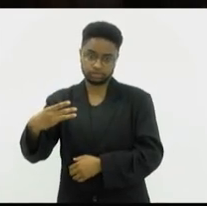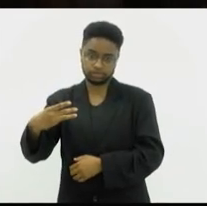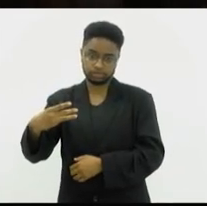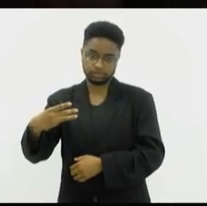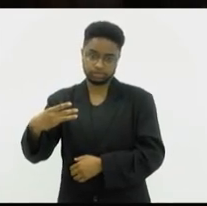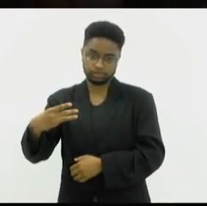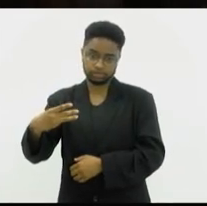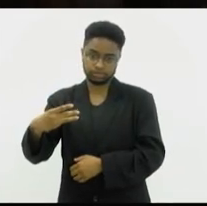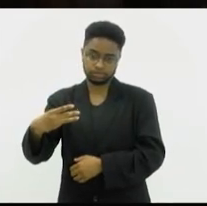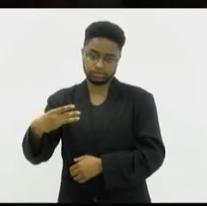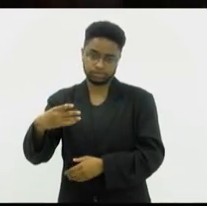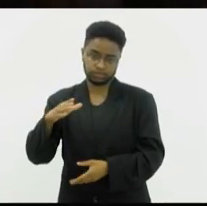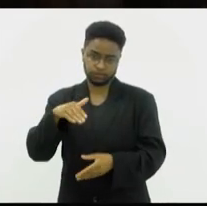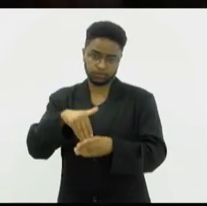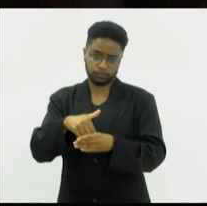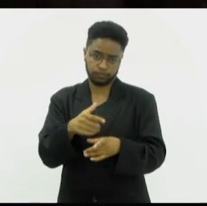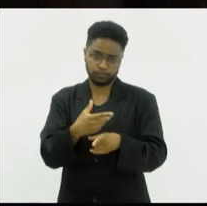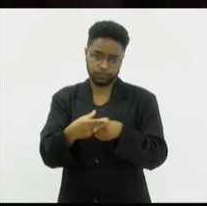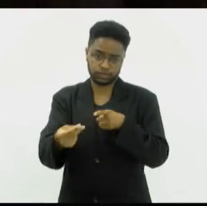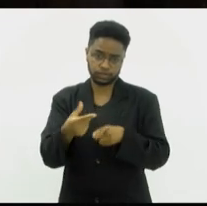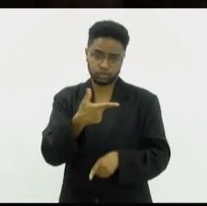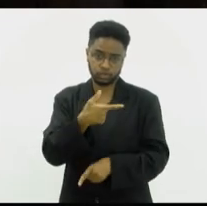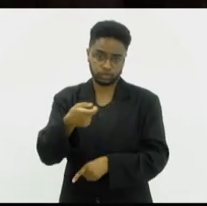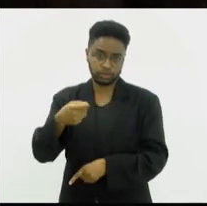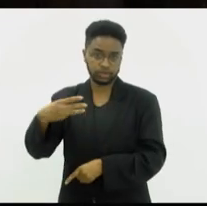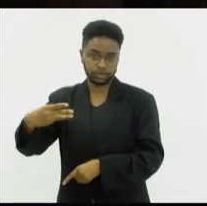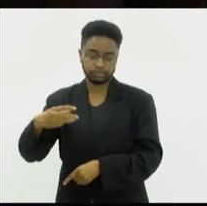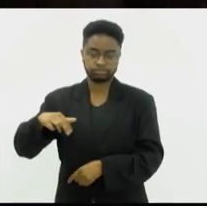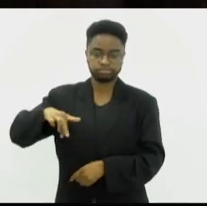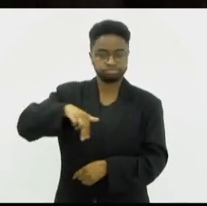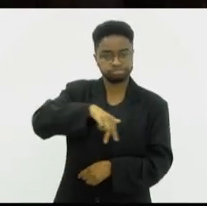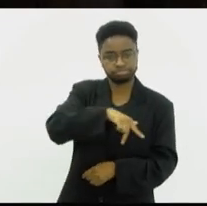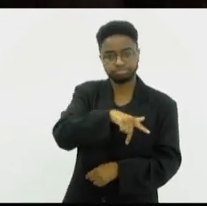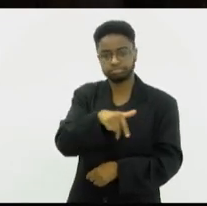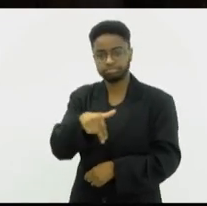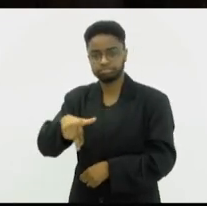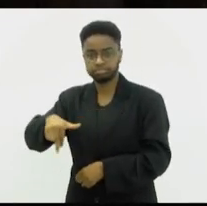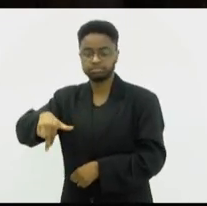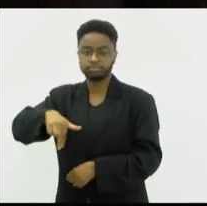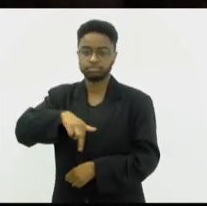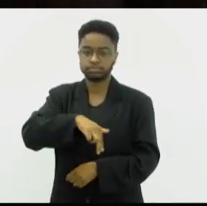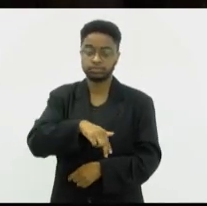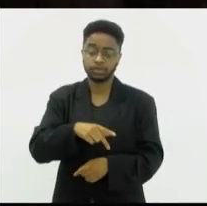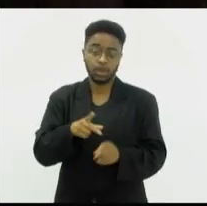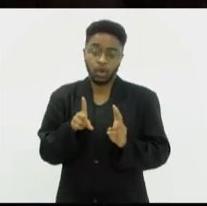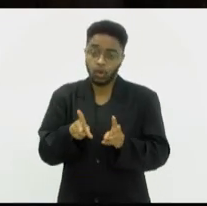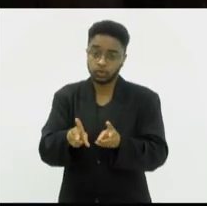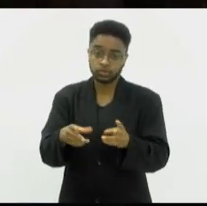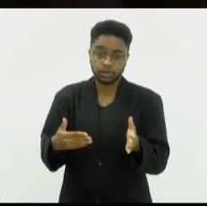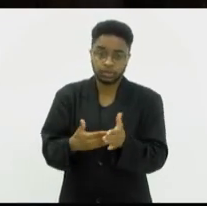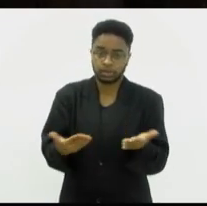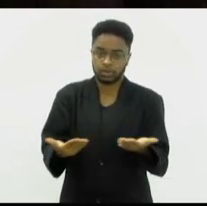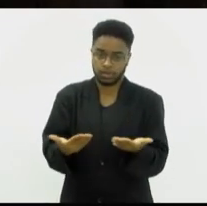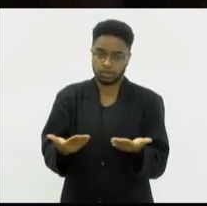Não, ele foi eleito em 2003. E ele andava para um lado, andava para o outro, e ele continua fazendo isso,